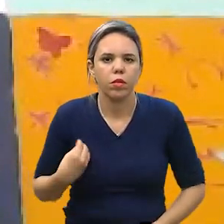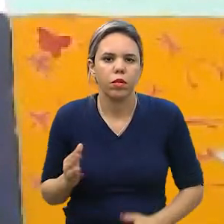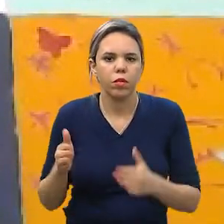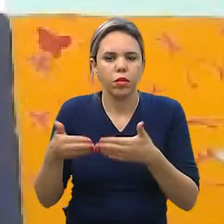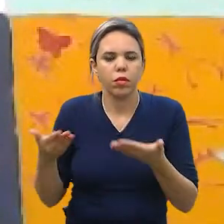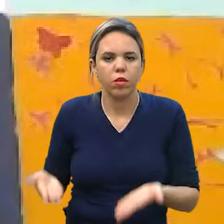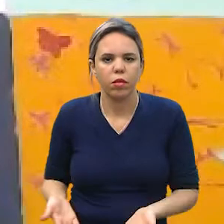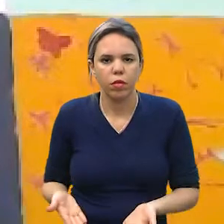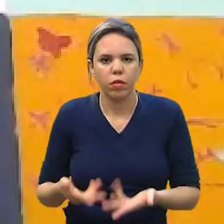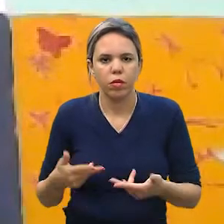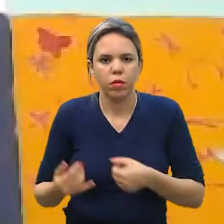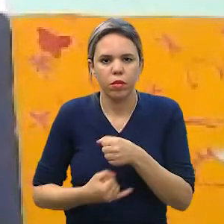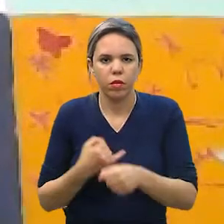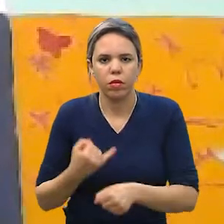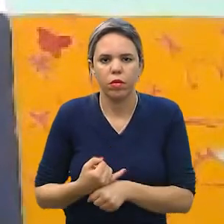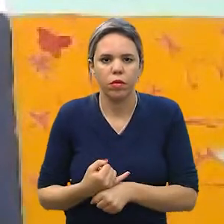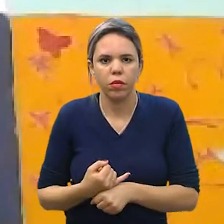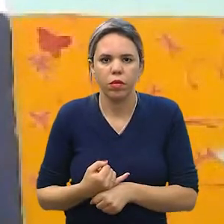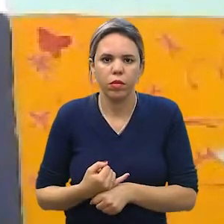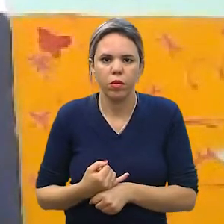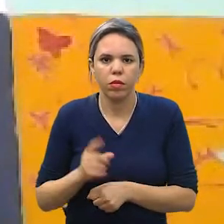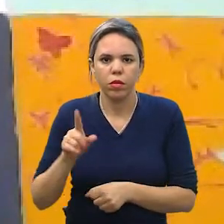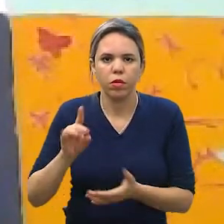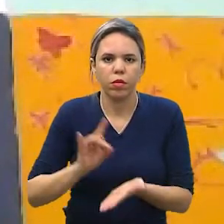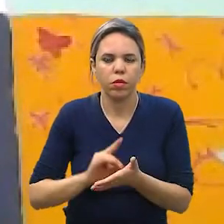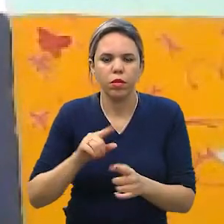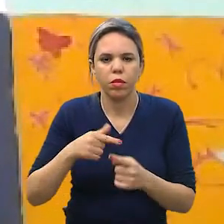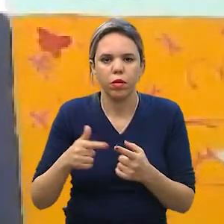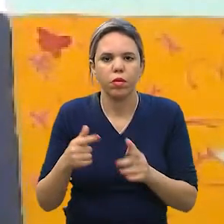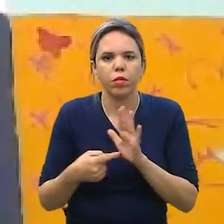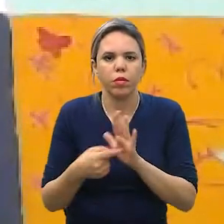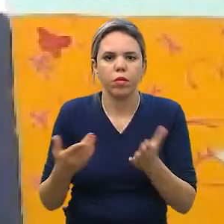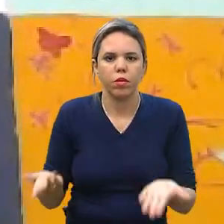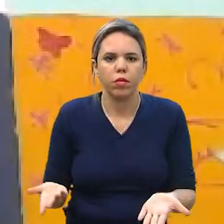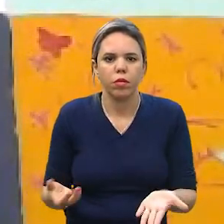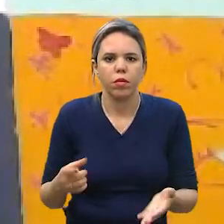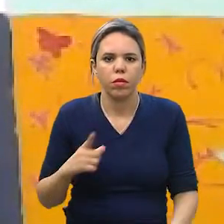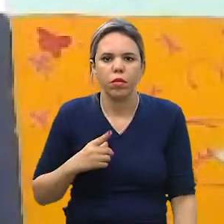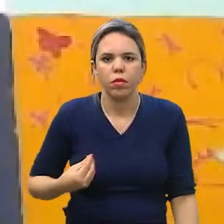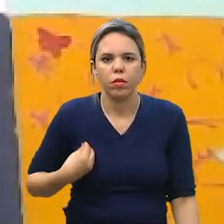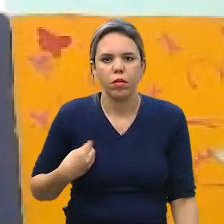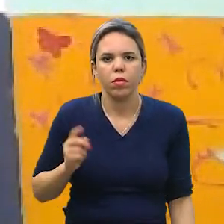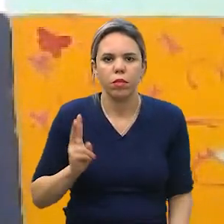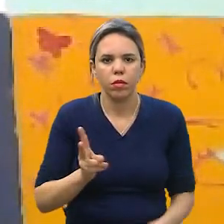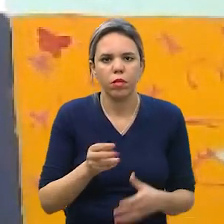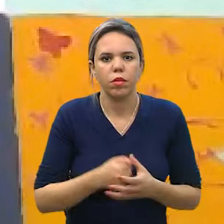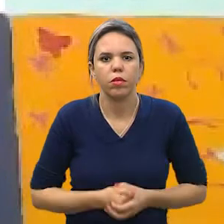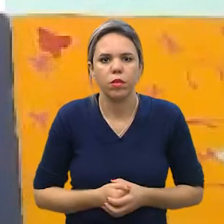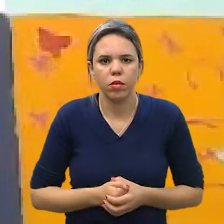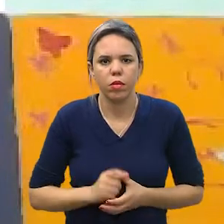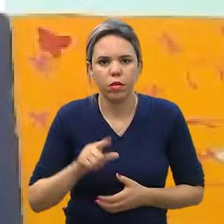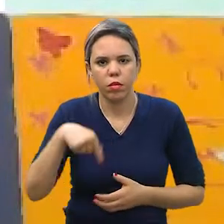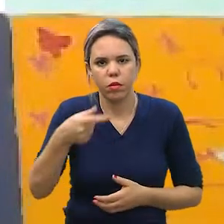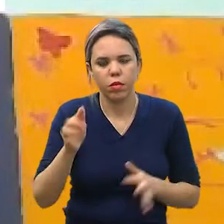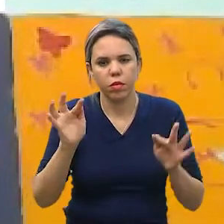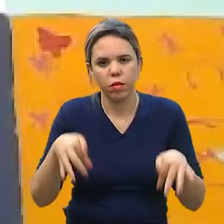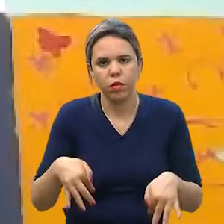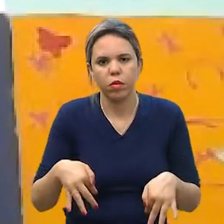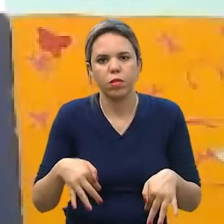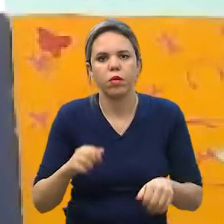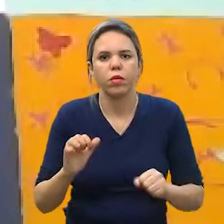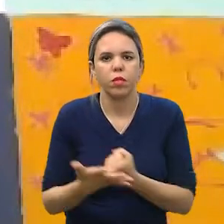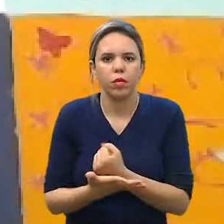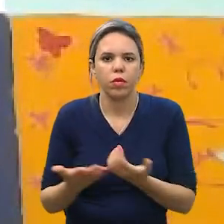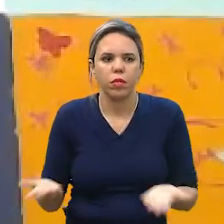focando nessa questão online, que é uma realidade que se apresenta e que nós vamos ter que dar continuidade, mesmo depois que fim da